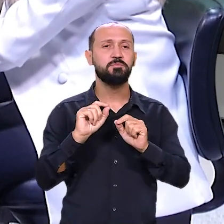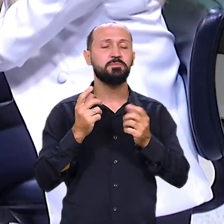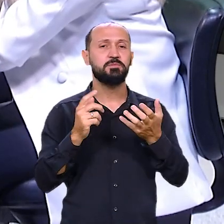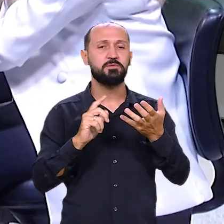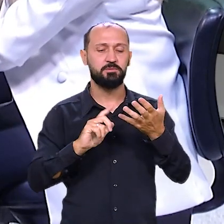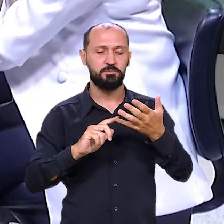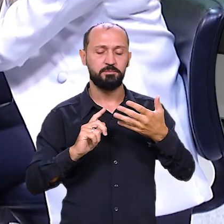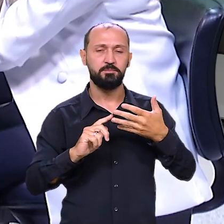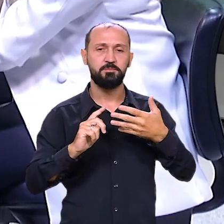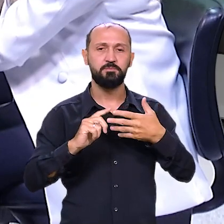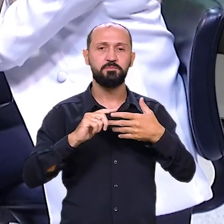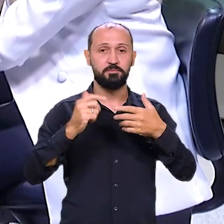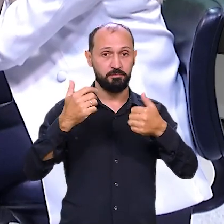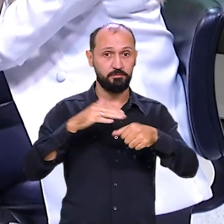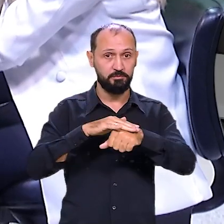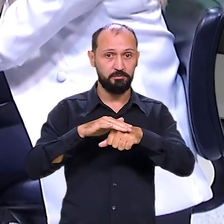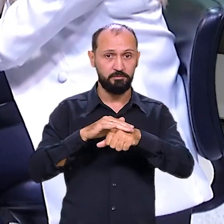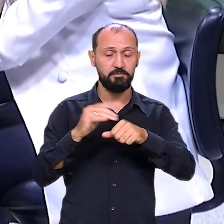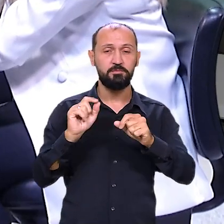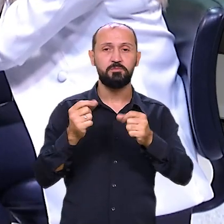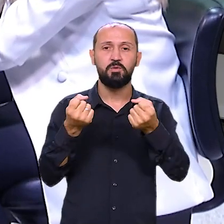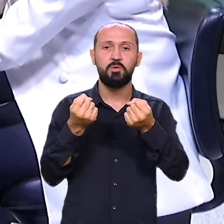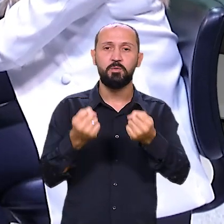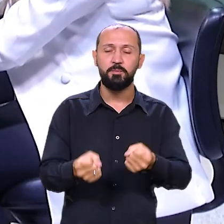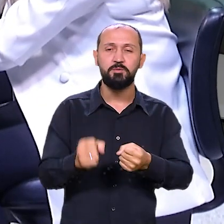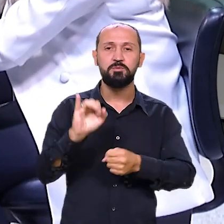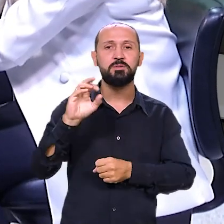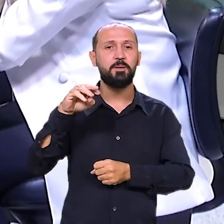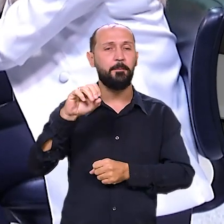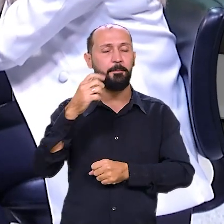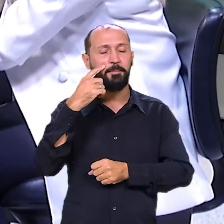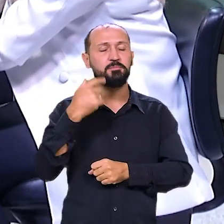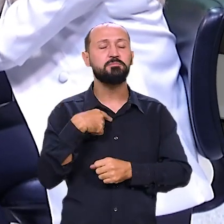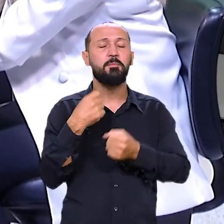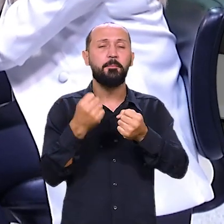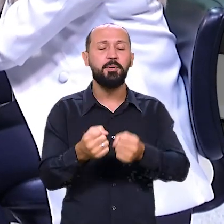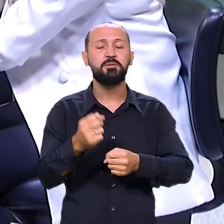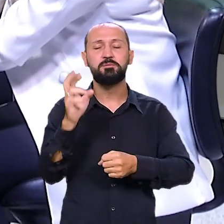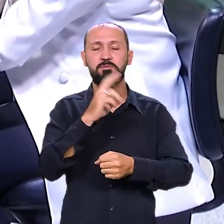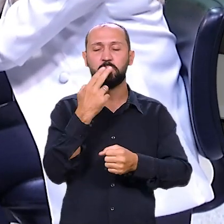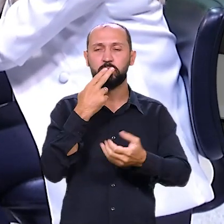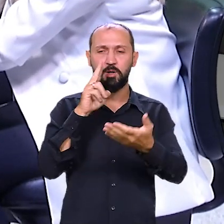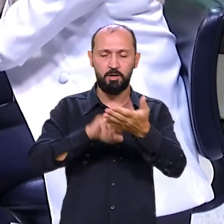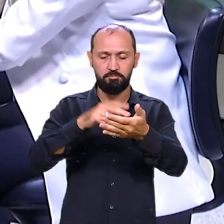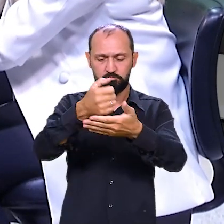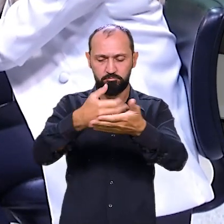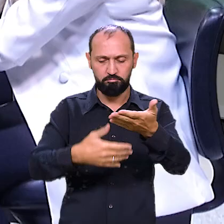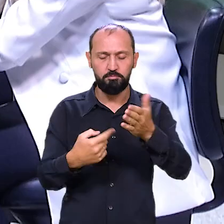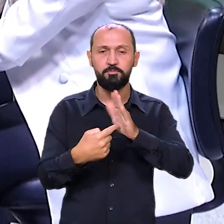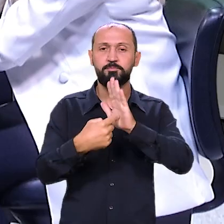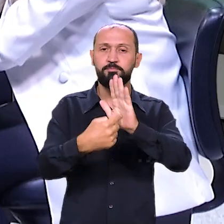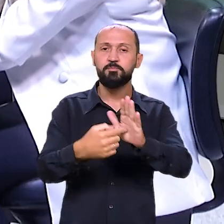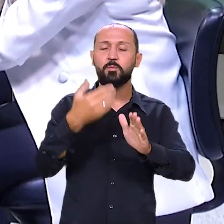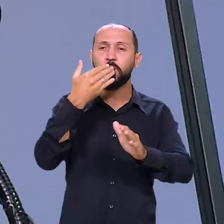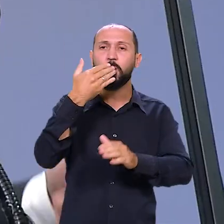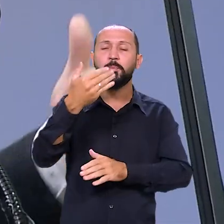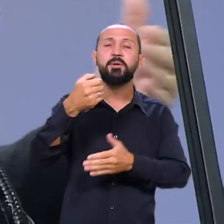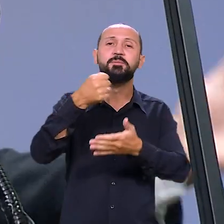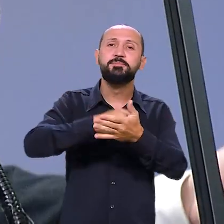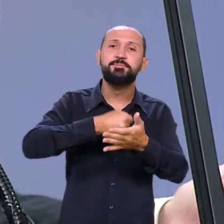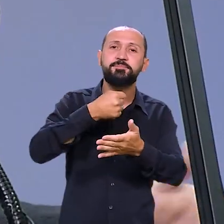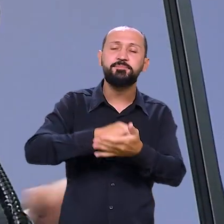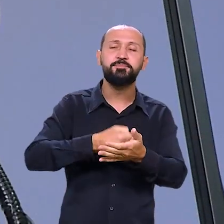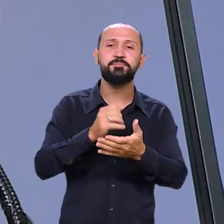né, essas situações, falando da carga tributária, apresentamos uma carta a ele,